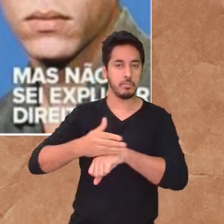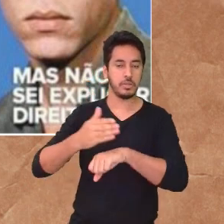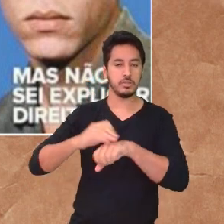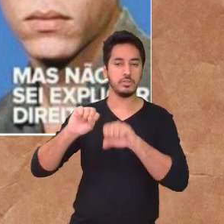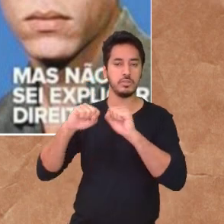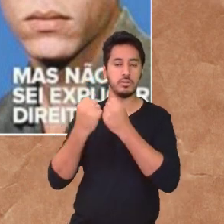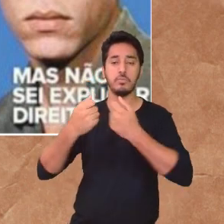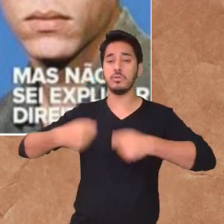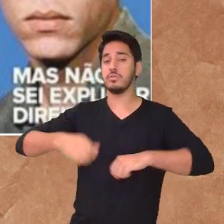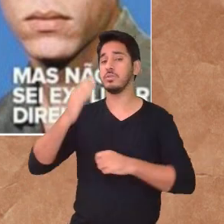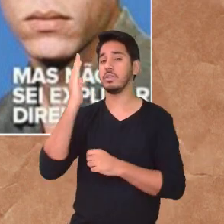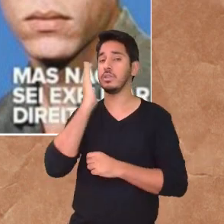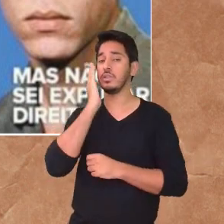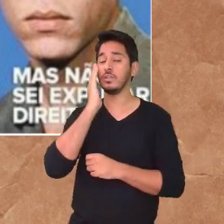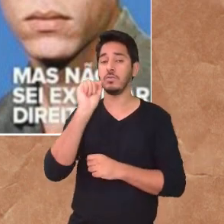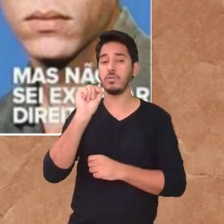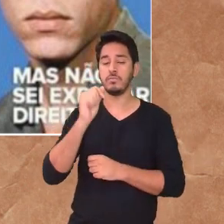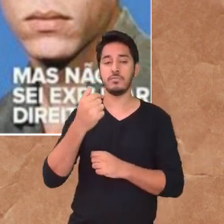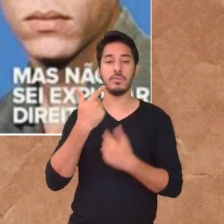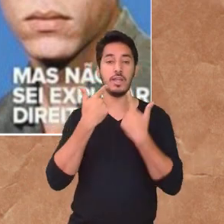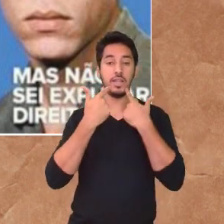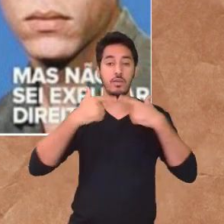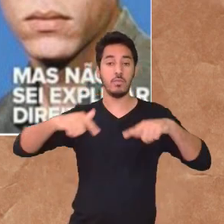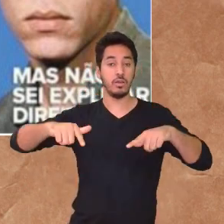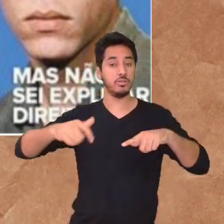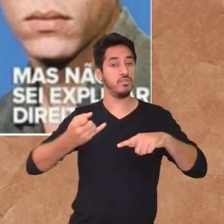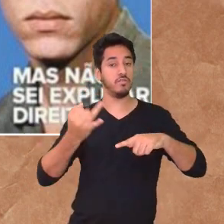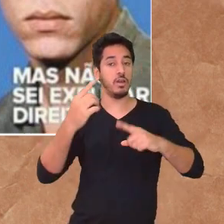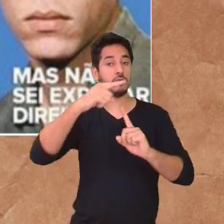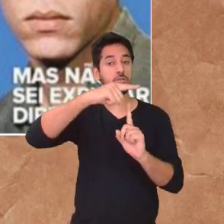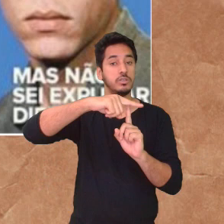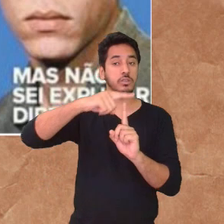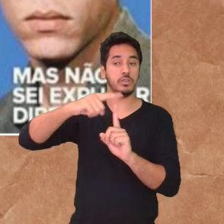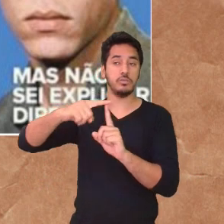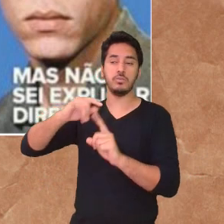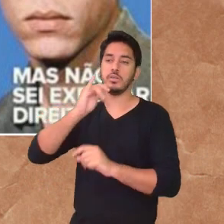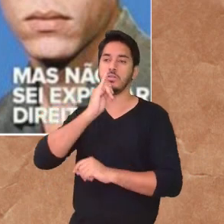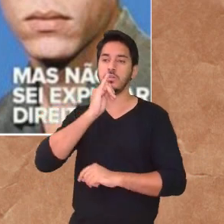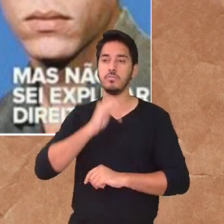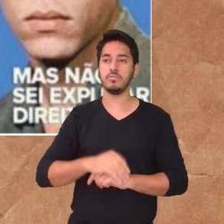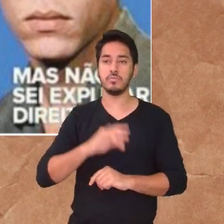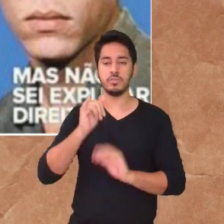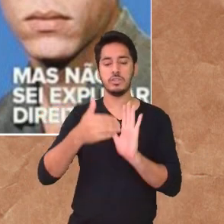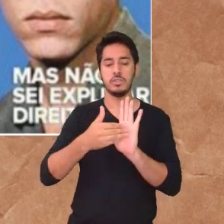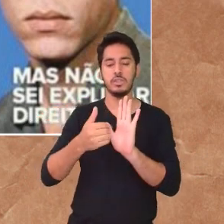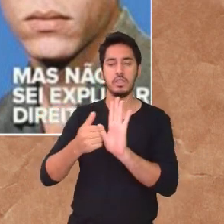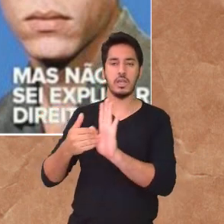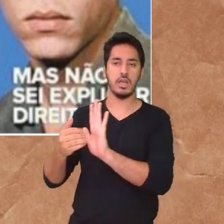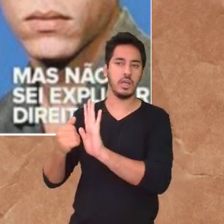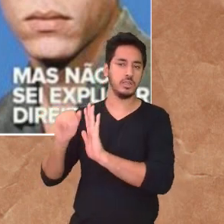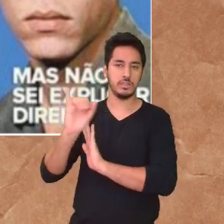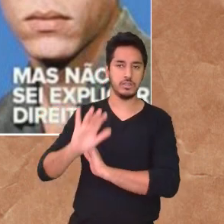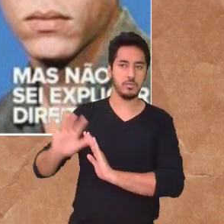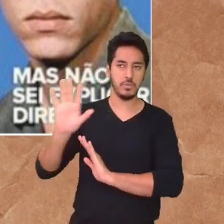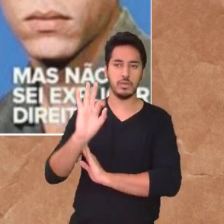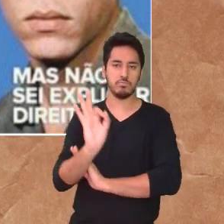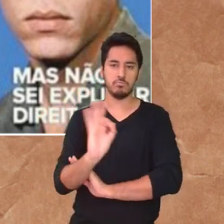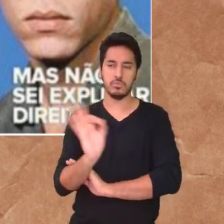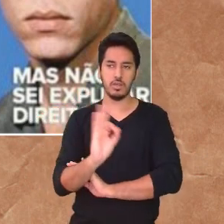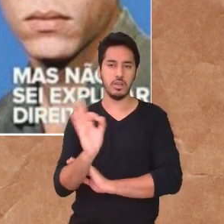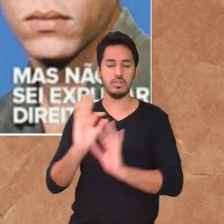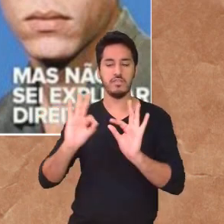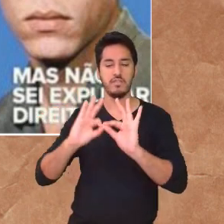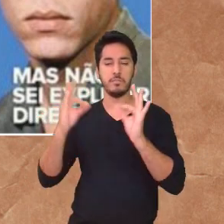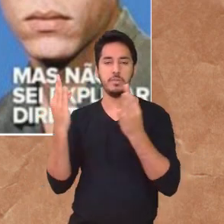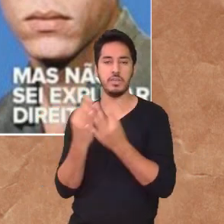tem que entender que a linguagem ela tem vários tipos. Se a gente, por exemplo, tirasse todas as imagens aí, não tivesse o desenho da